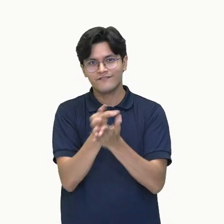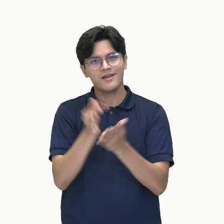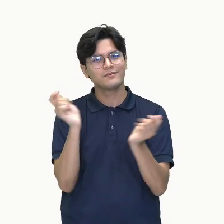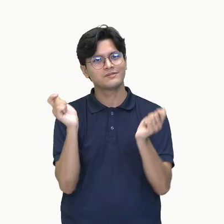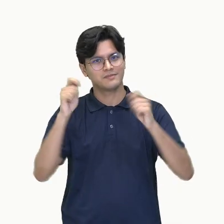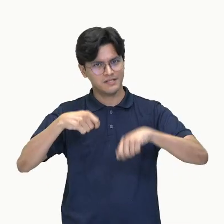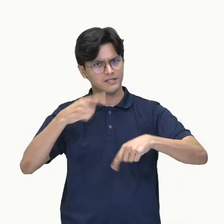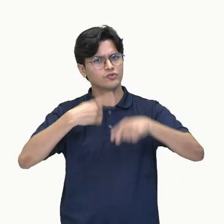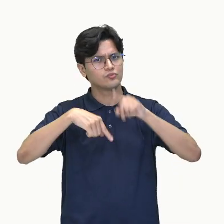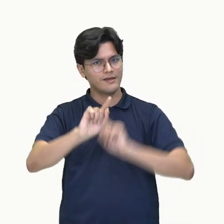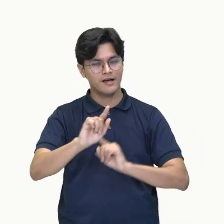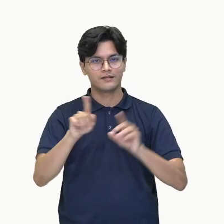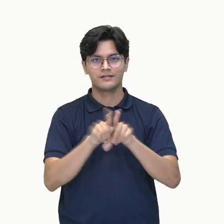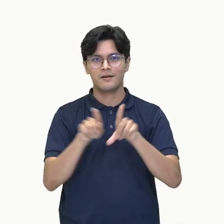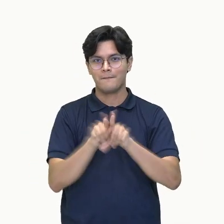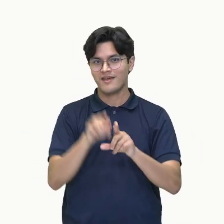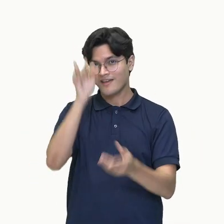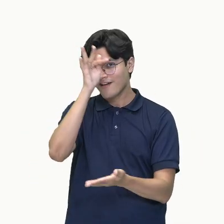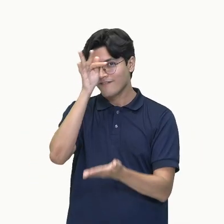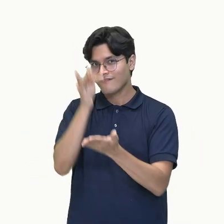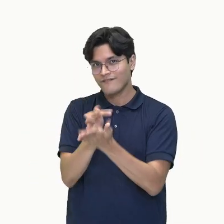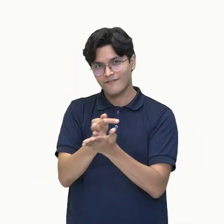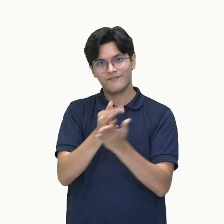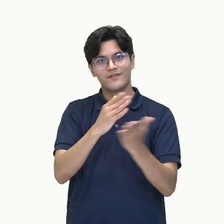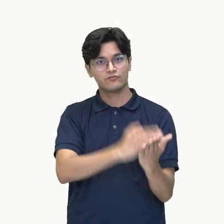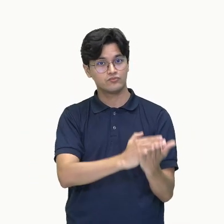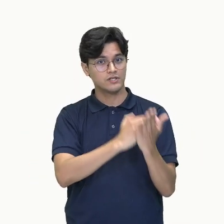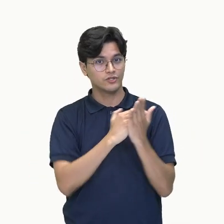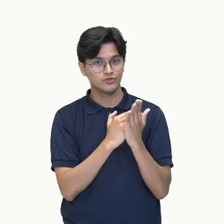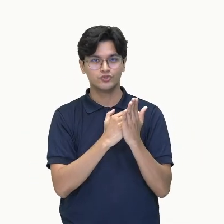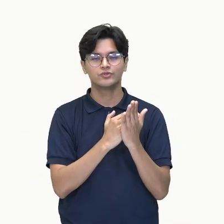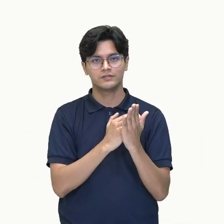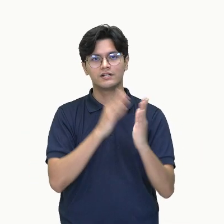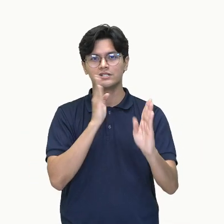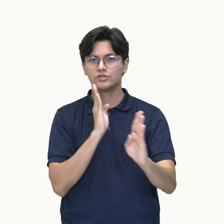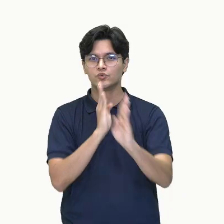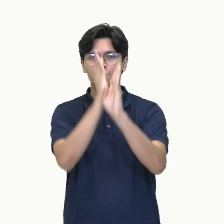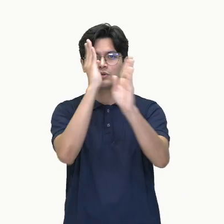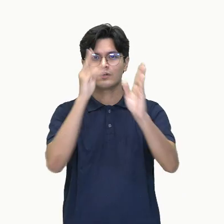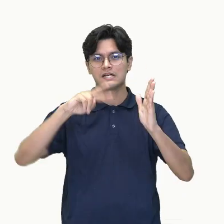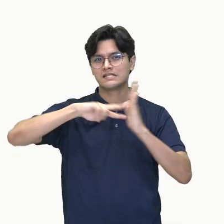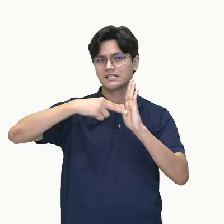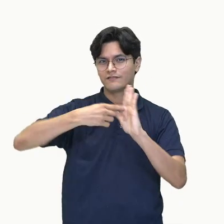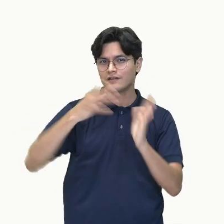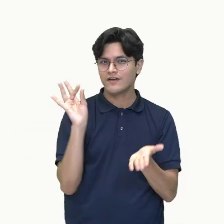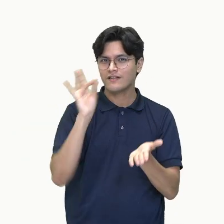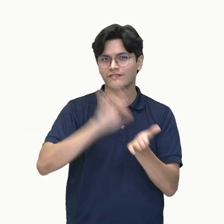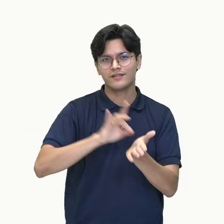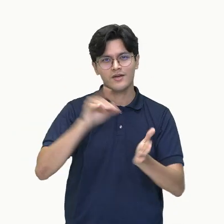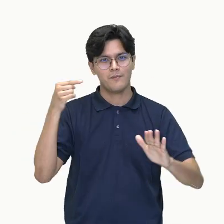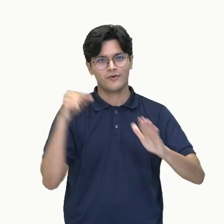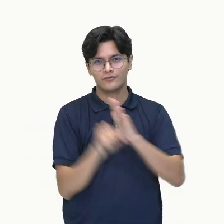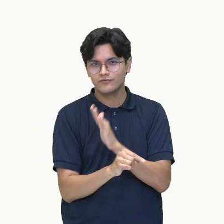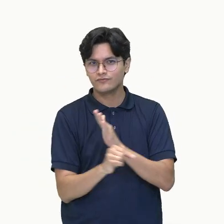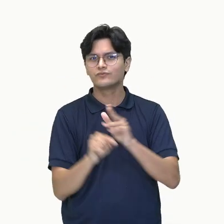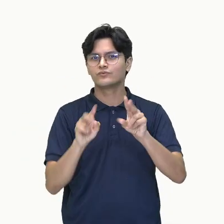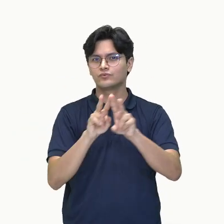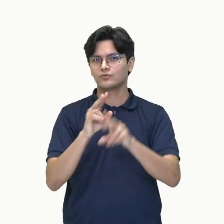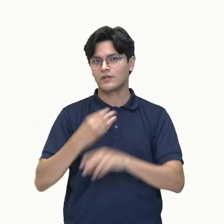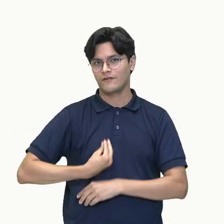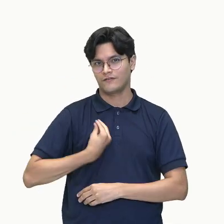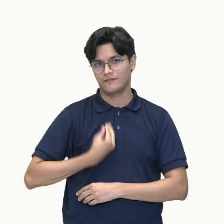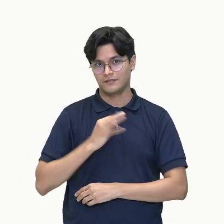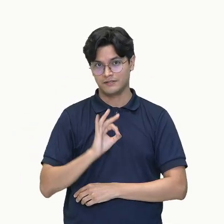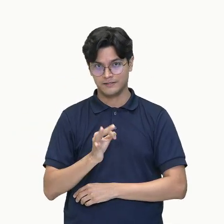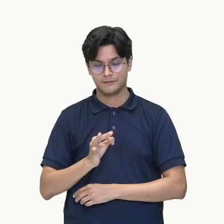a descobrir um sentido profundo para a vida. Olha